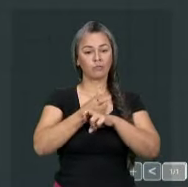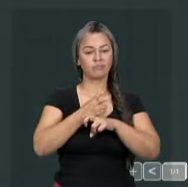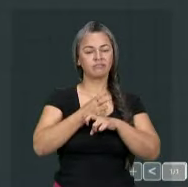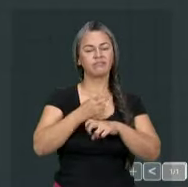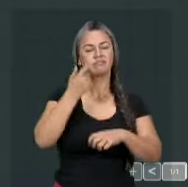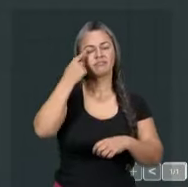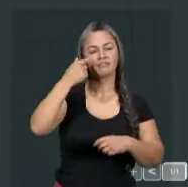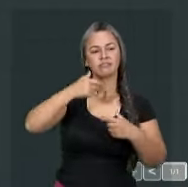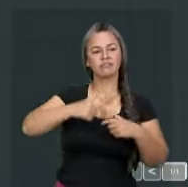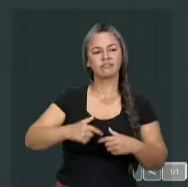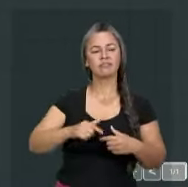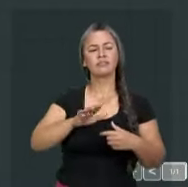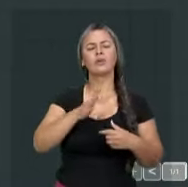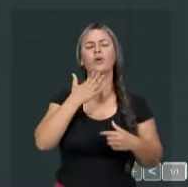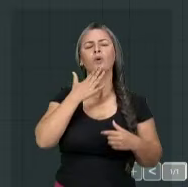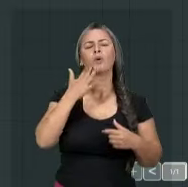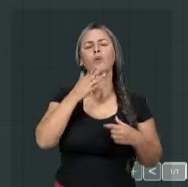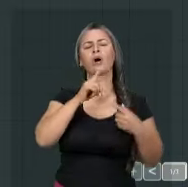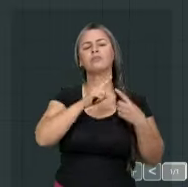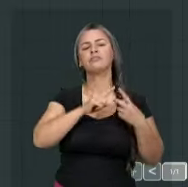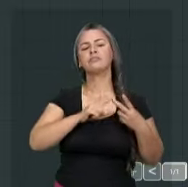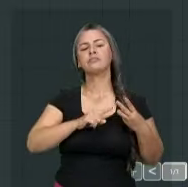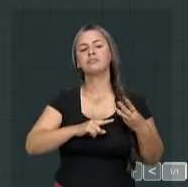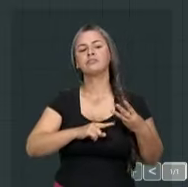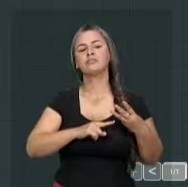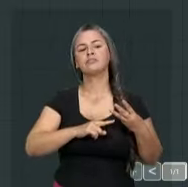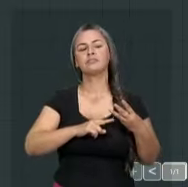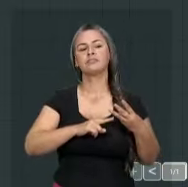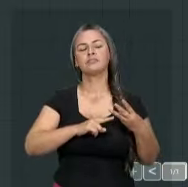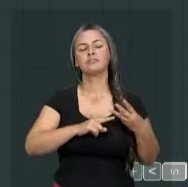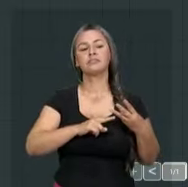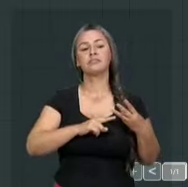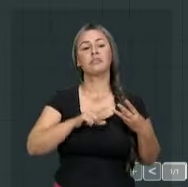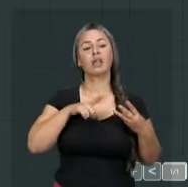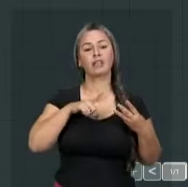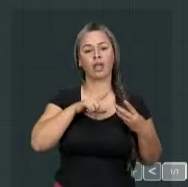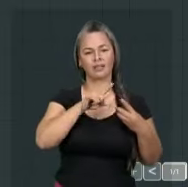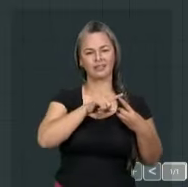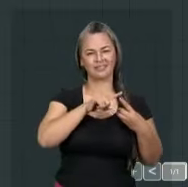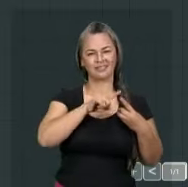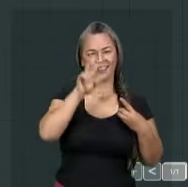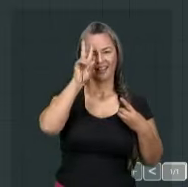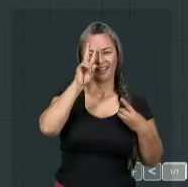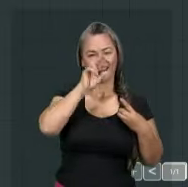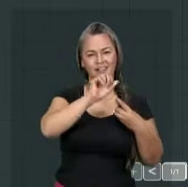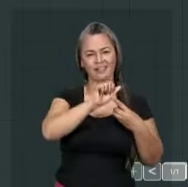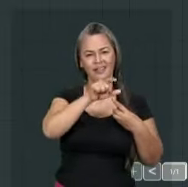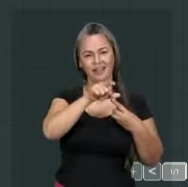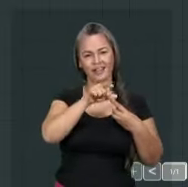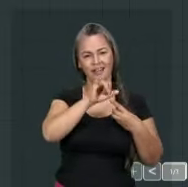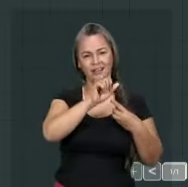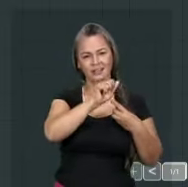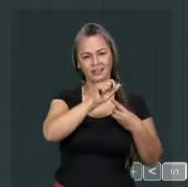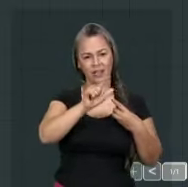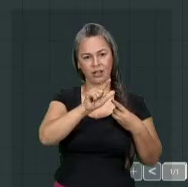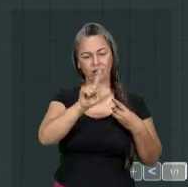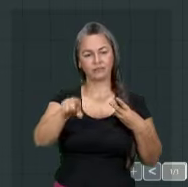Então, quais são as partes do esqueleto? Nós temos o esqueleto axial